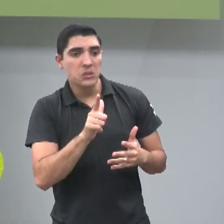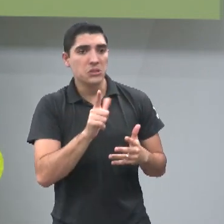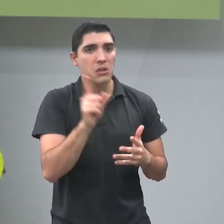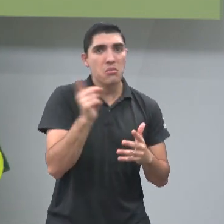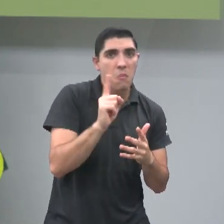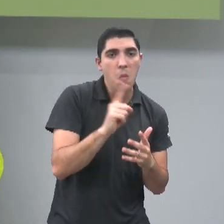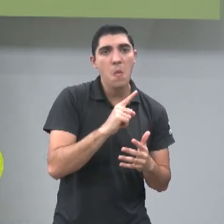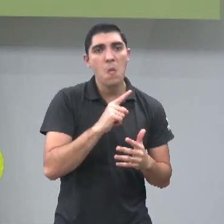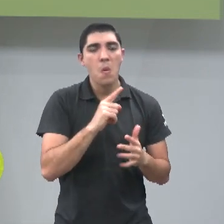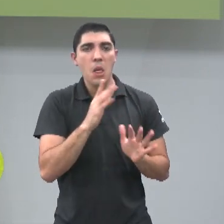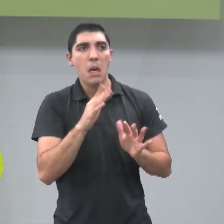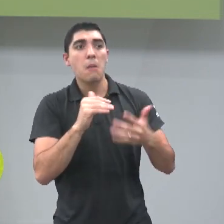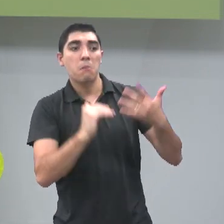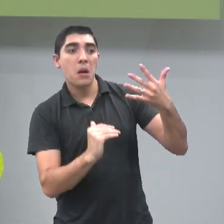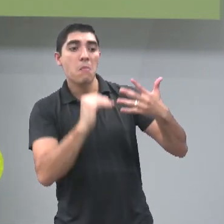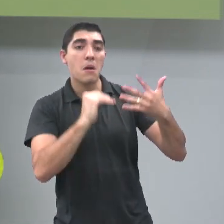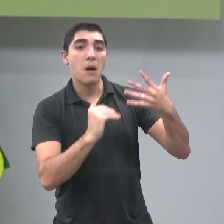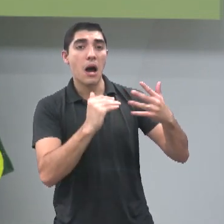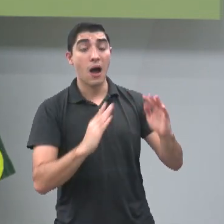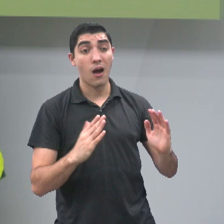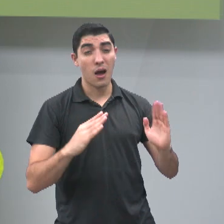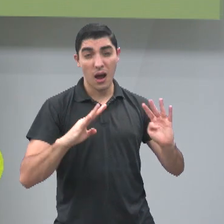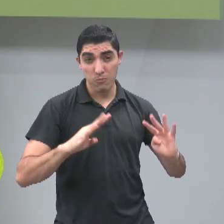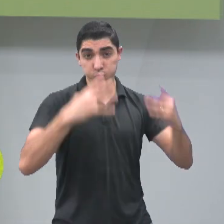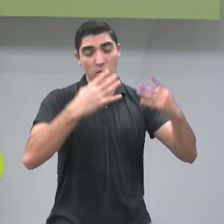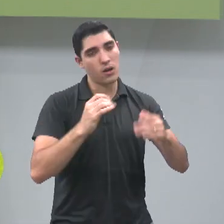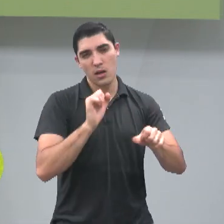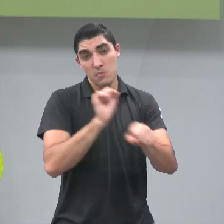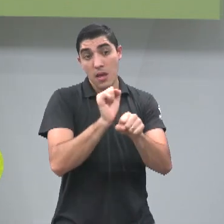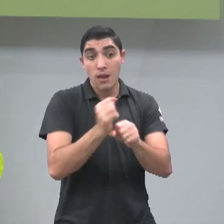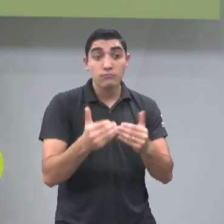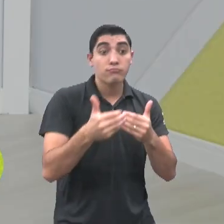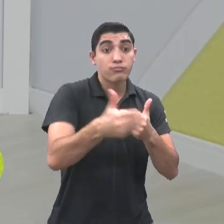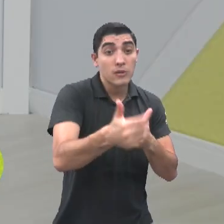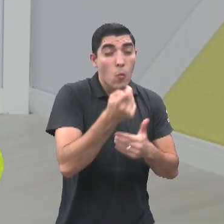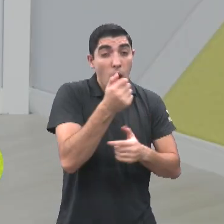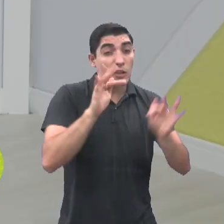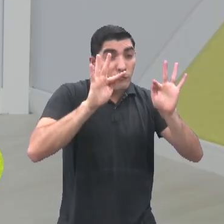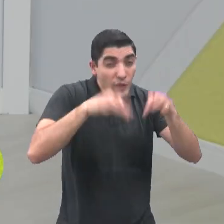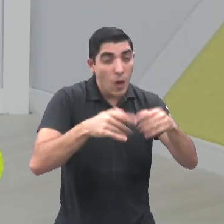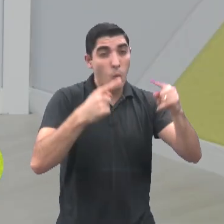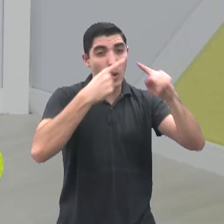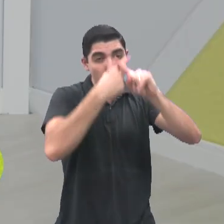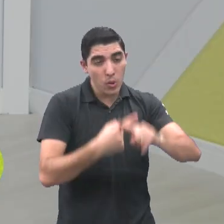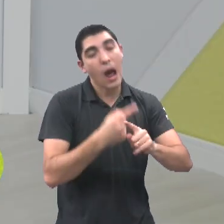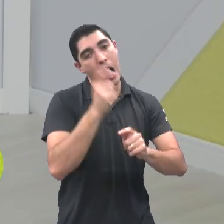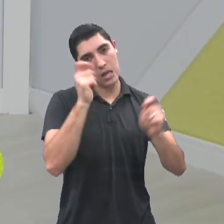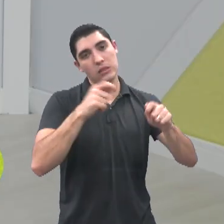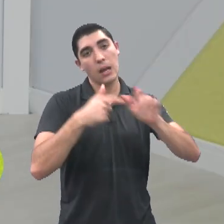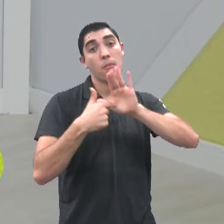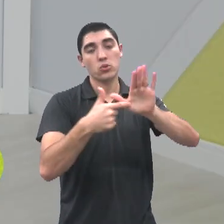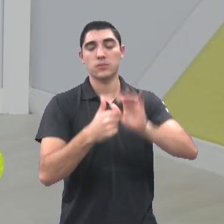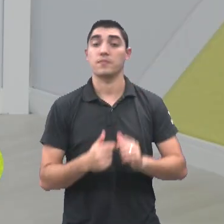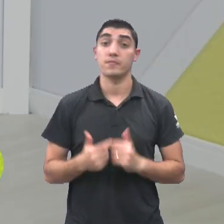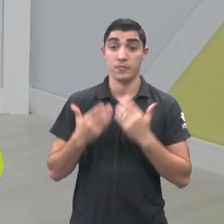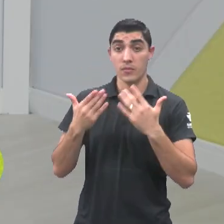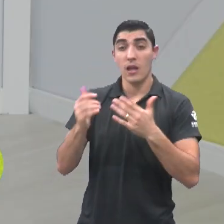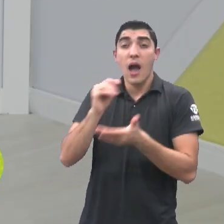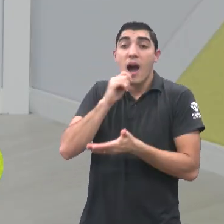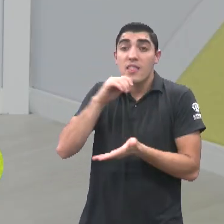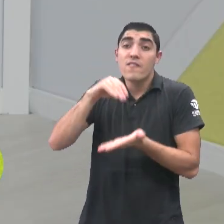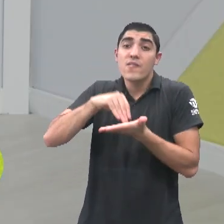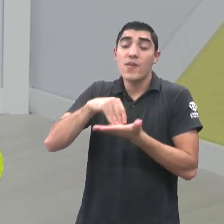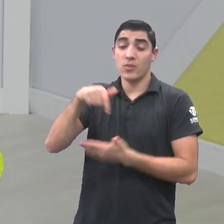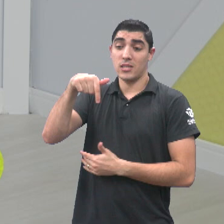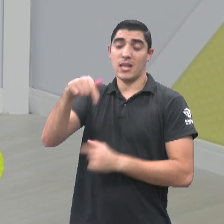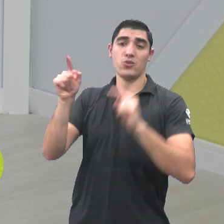pelo descenso vai até a antepenúltima rodada. Faltando ainda 7 rodadas para definir os 8